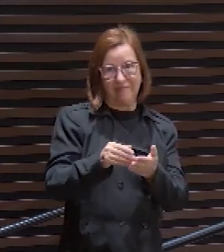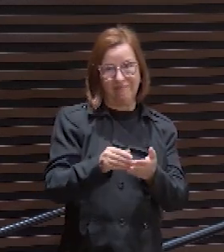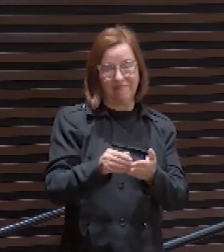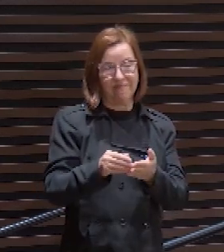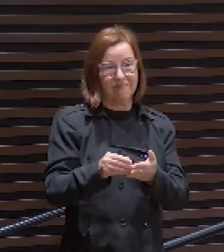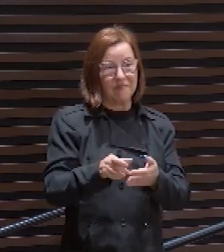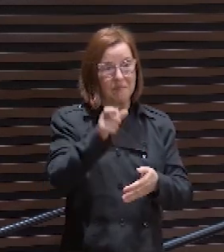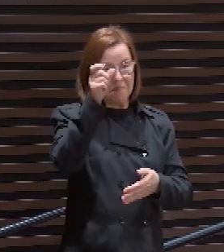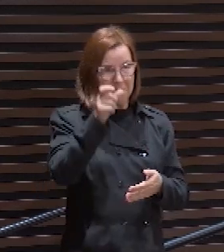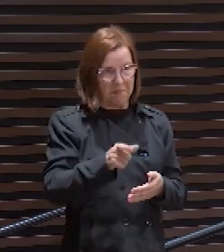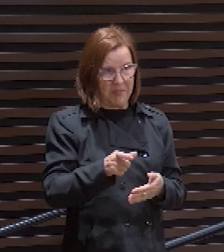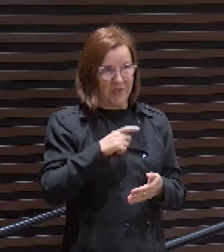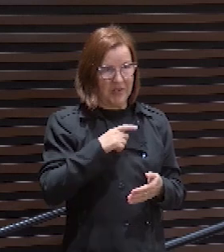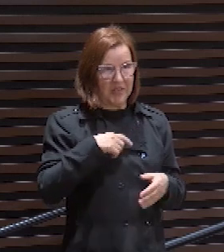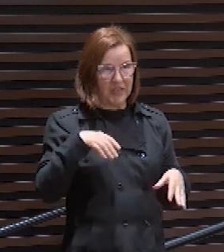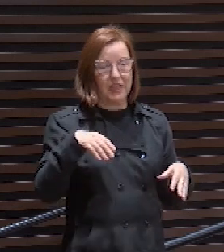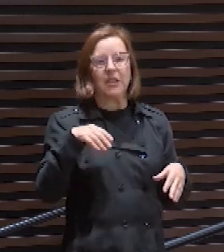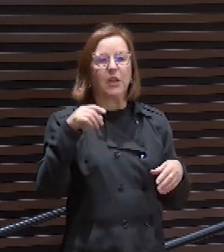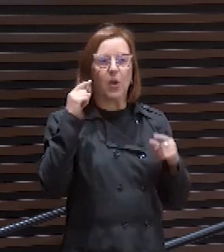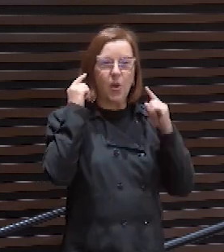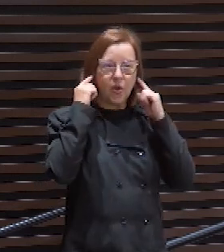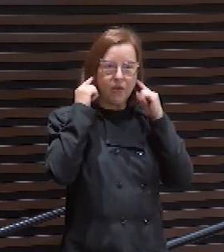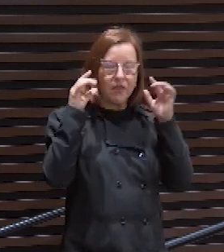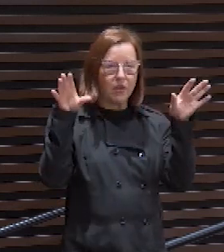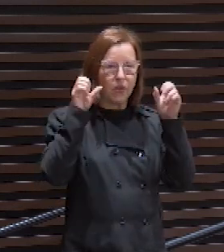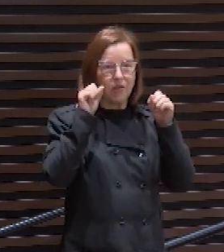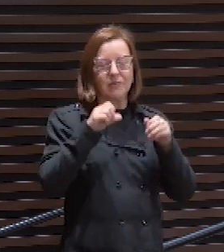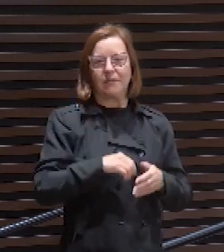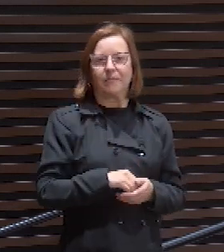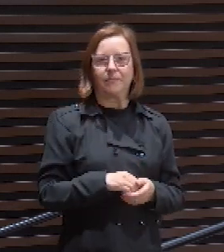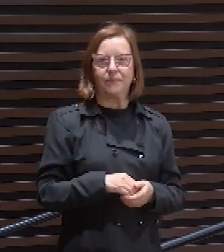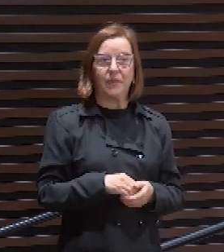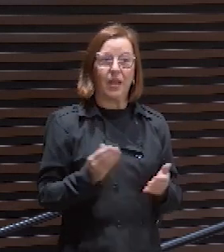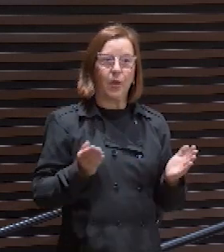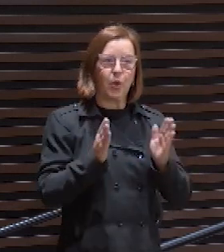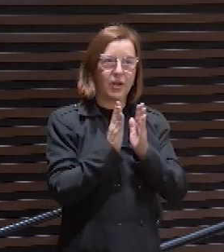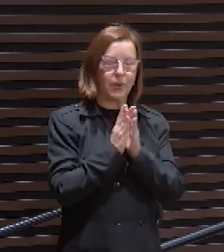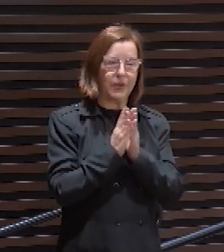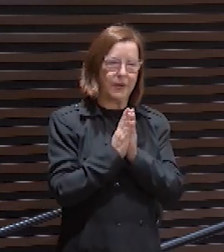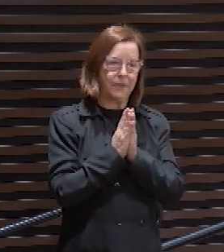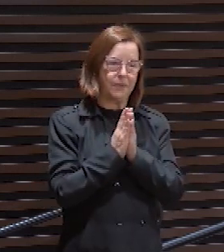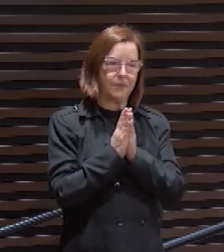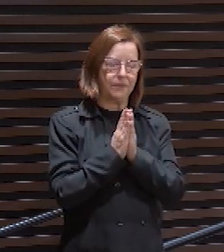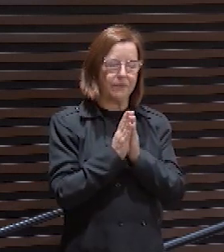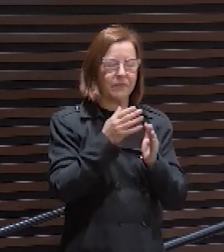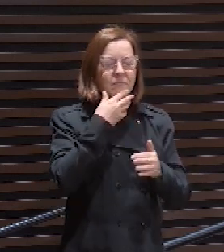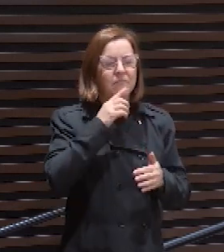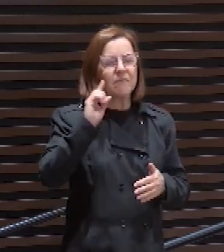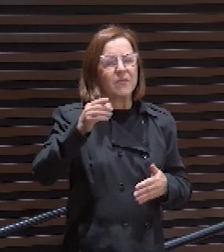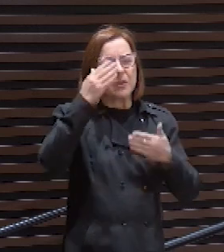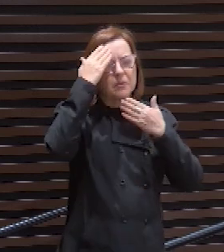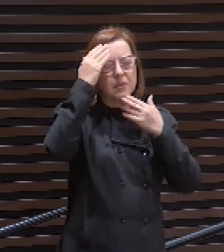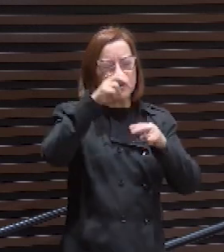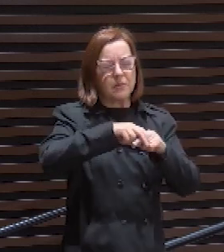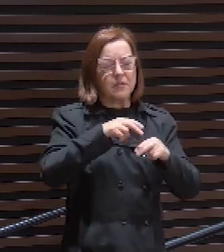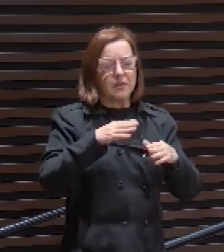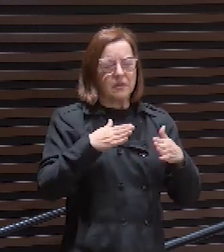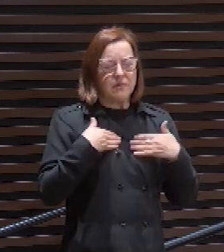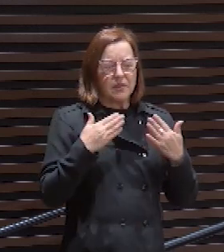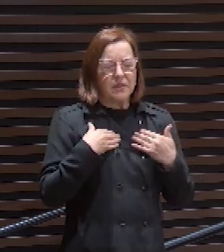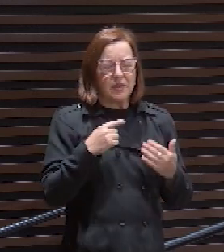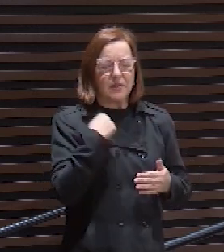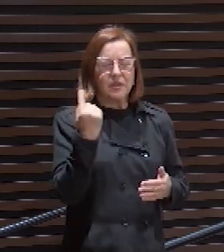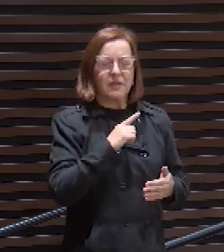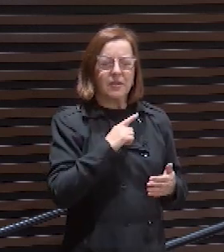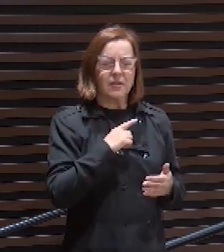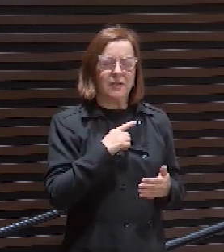ouvir, ouça. Irmãos, vamos orar mais uma vez ao Senhor. Pai, obrigado pelo privilégio que temos